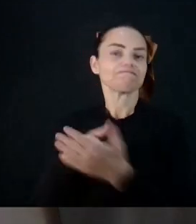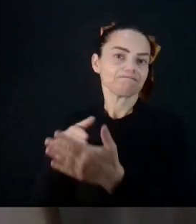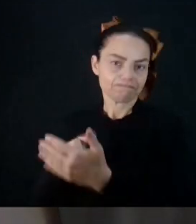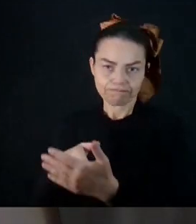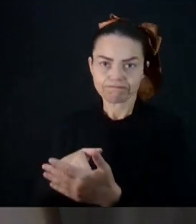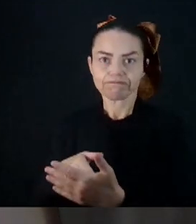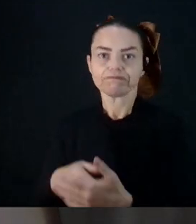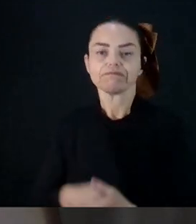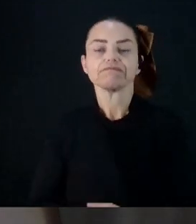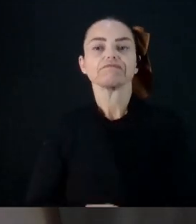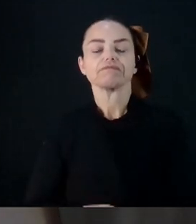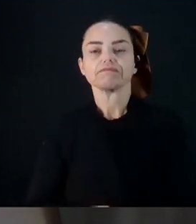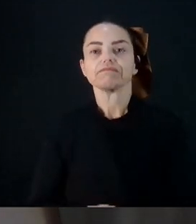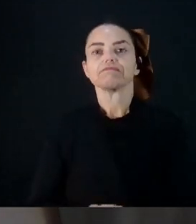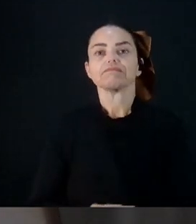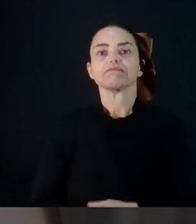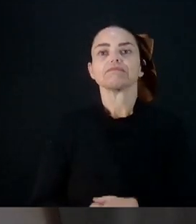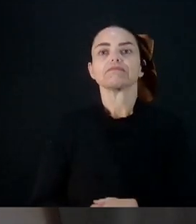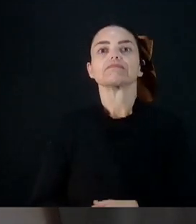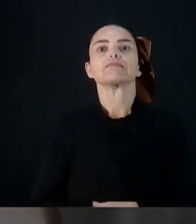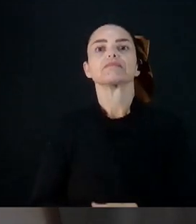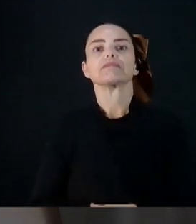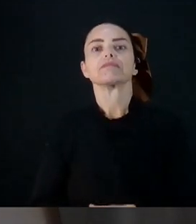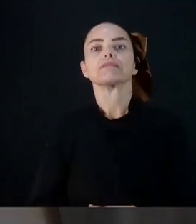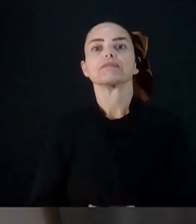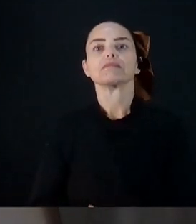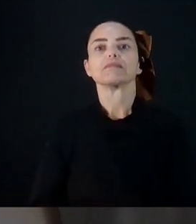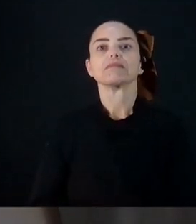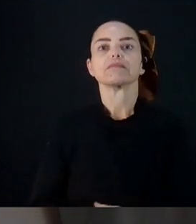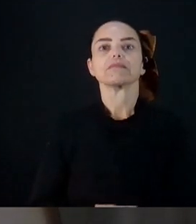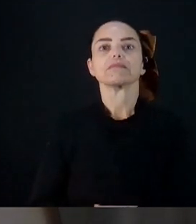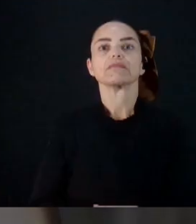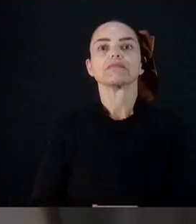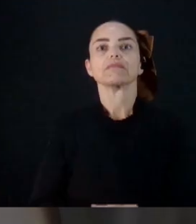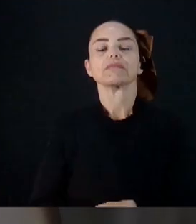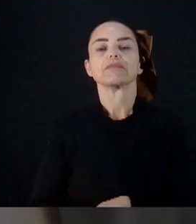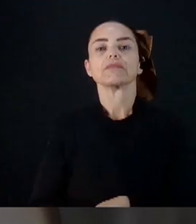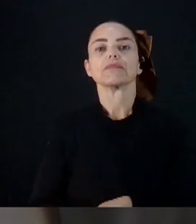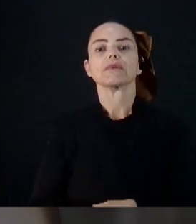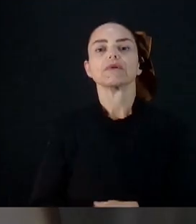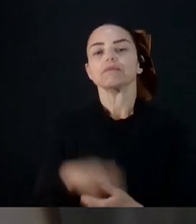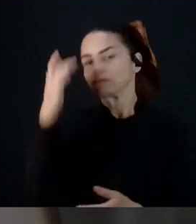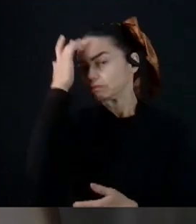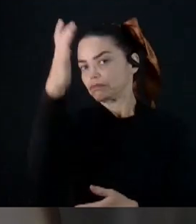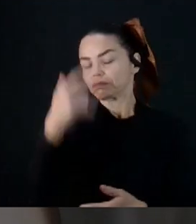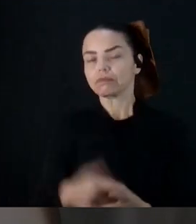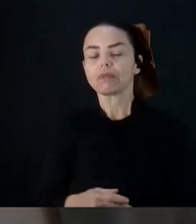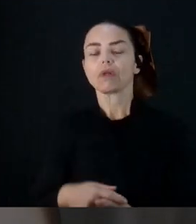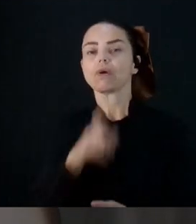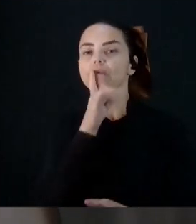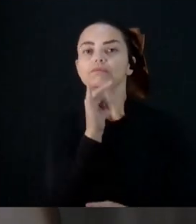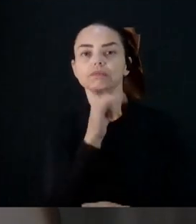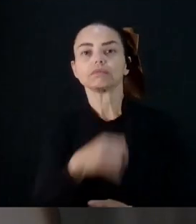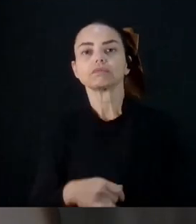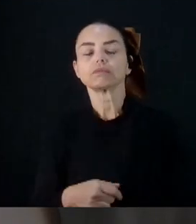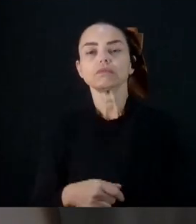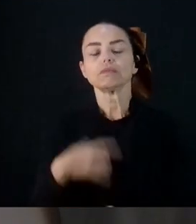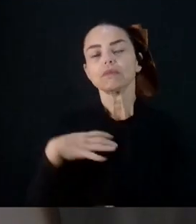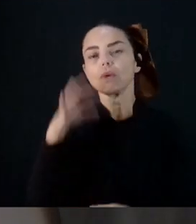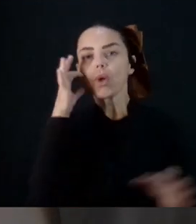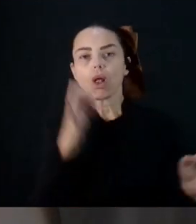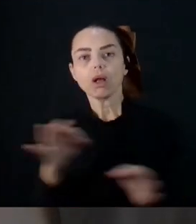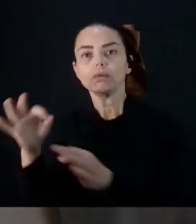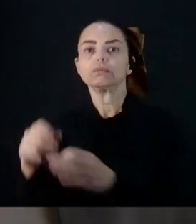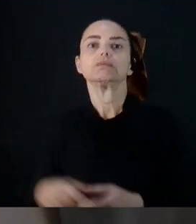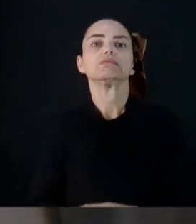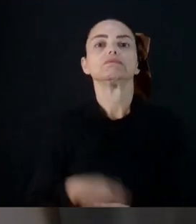Exato. Então, acho que uma forma de facilitar para os pais, para quem está nos assistindo, é sempre